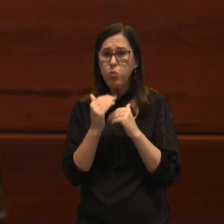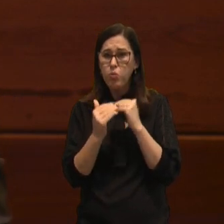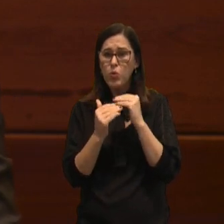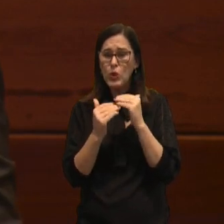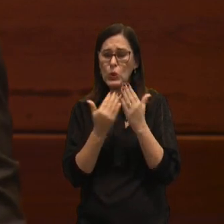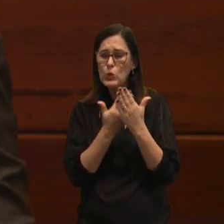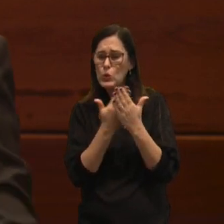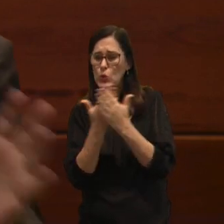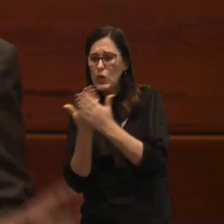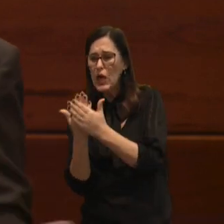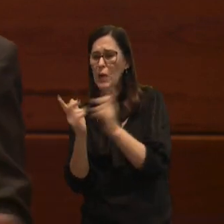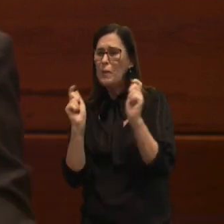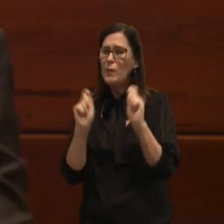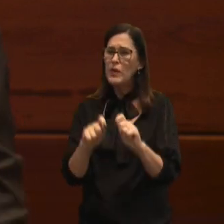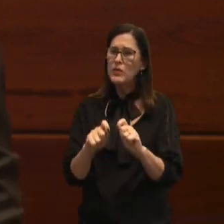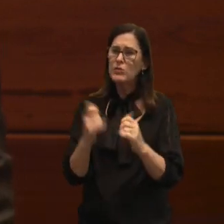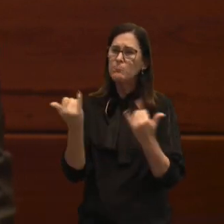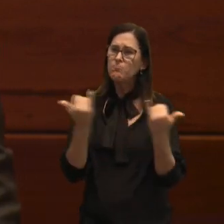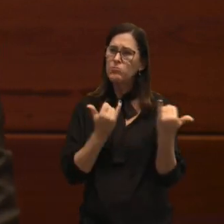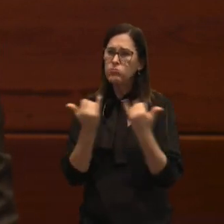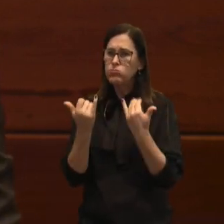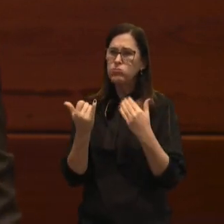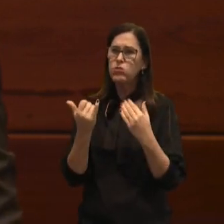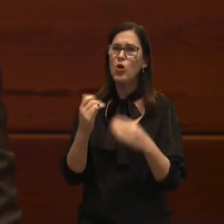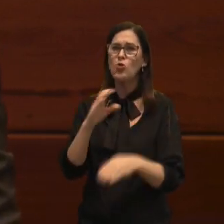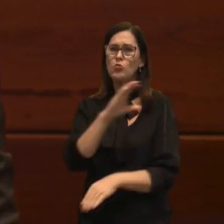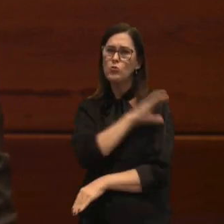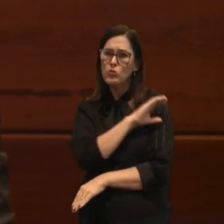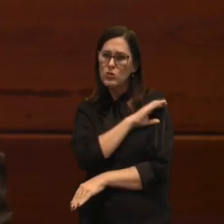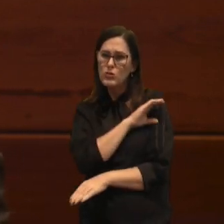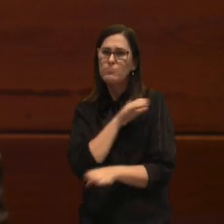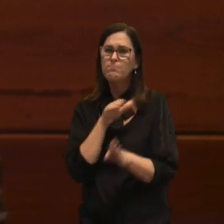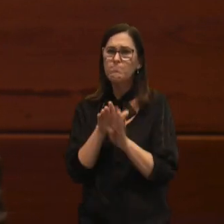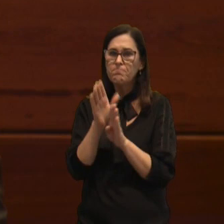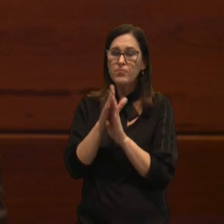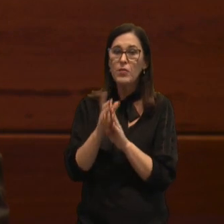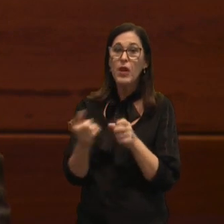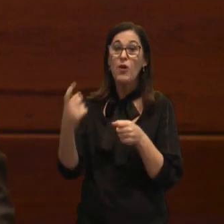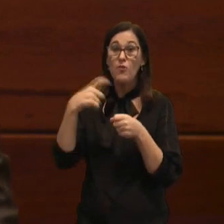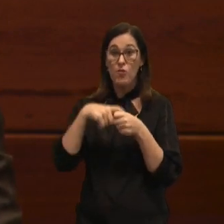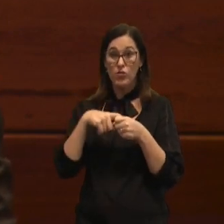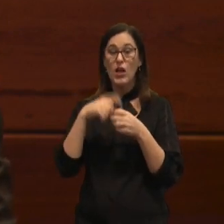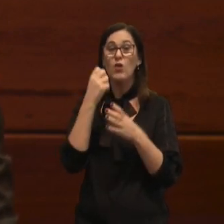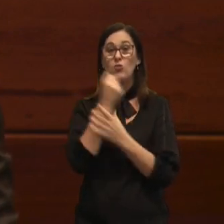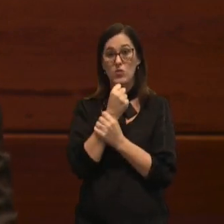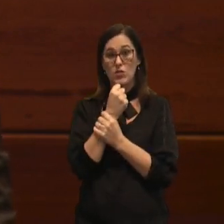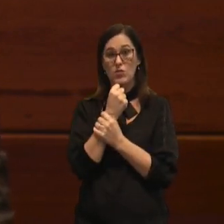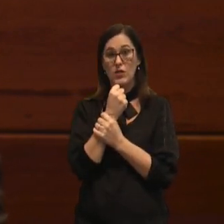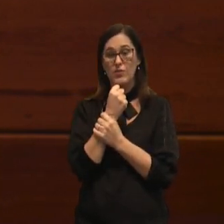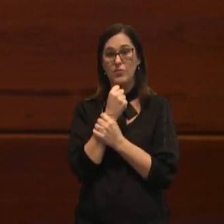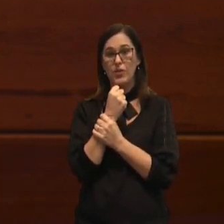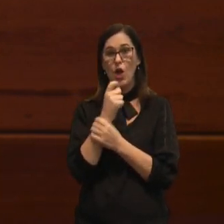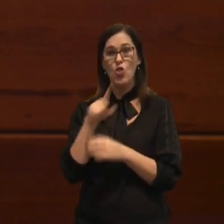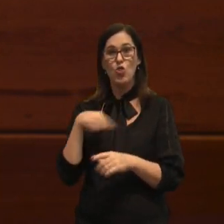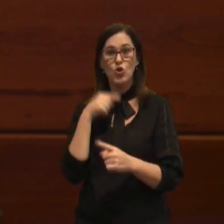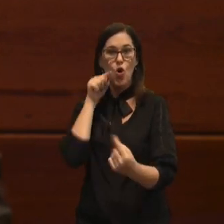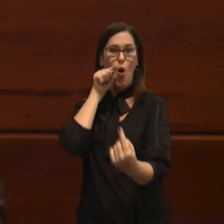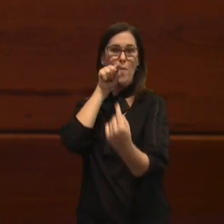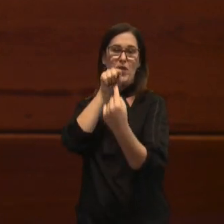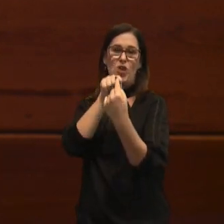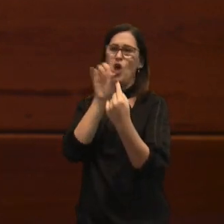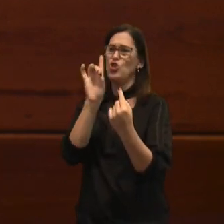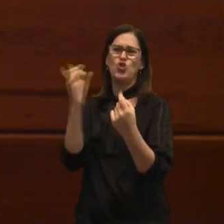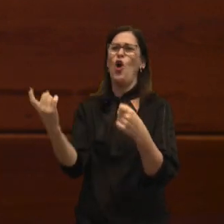as possibilidades, ouvindo os conselhos da igreja, para que nós possamos retornar com segurança. O nosso objetivo não é